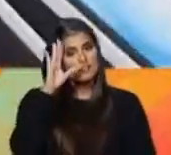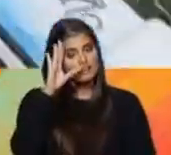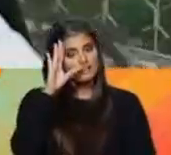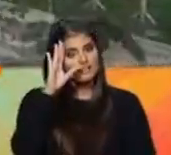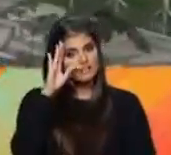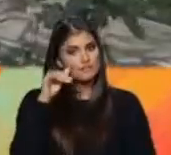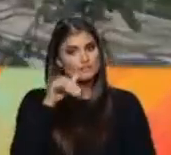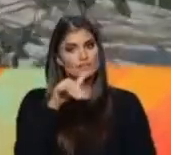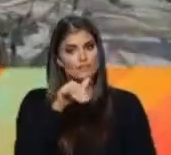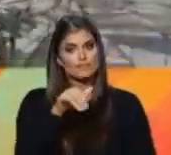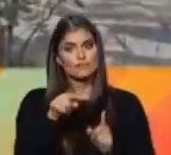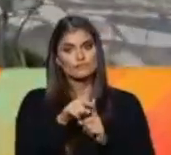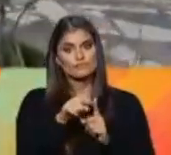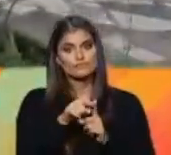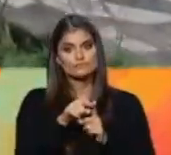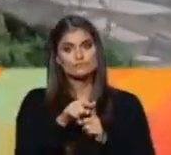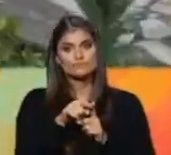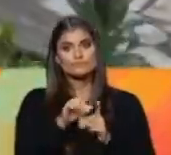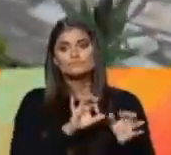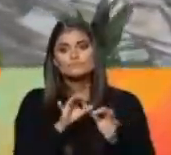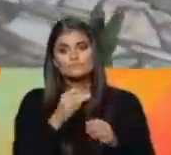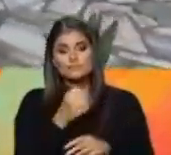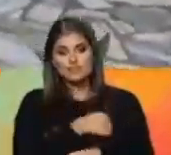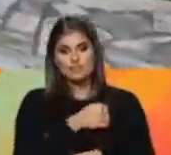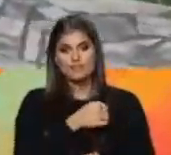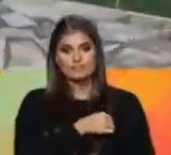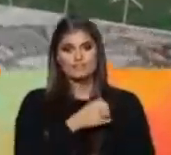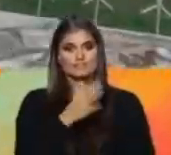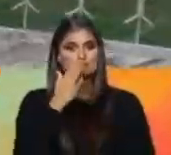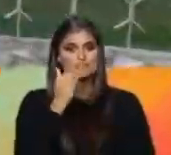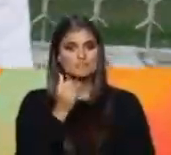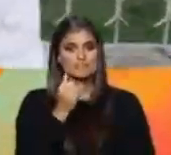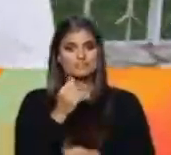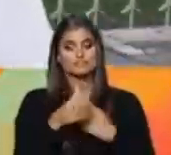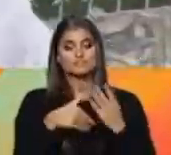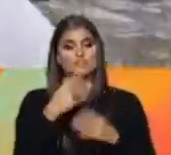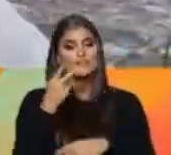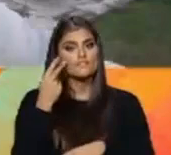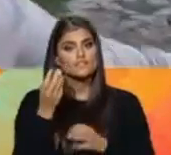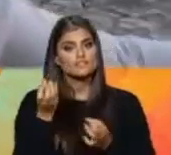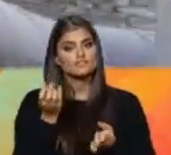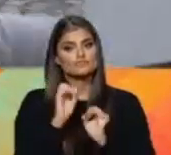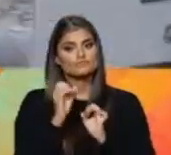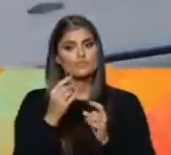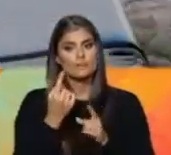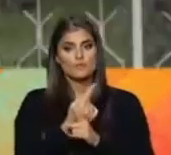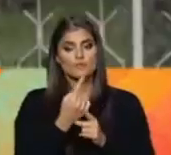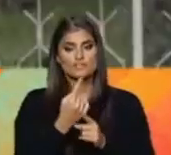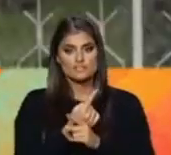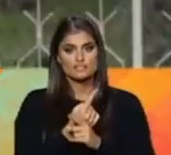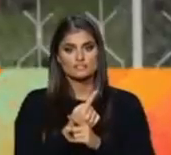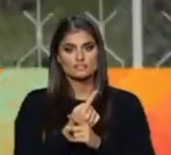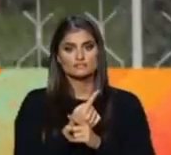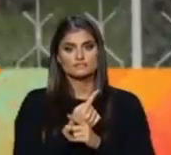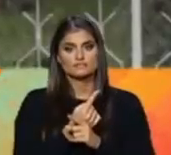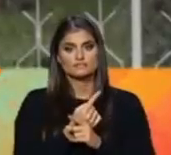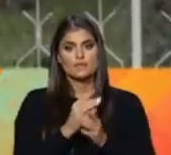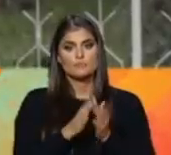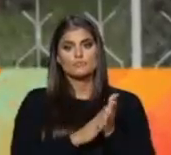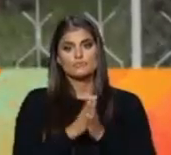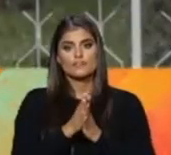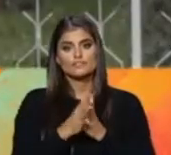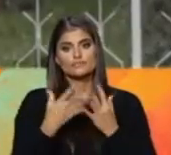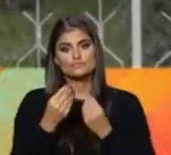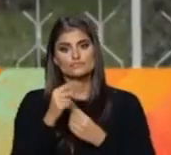basicamente, vou fazendo umas bricolagens por casa, por fora, para tentar levar a vida. Quando não tenho alguma coisa, tiro partido para estar